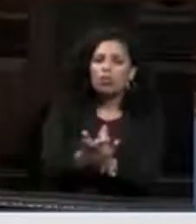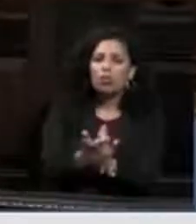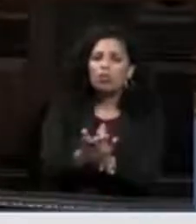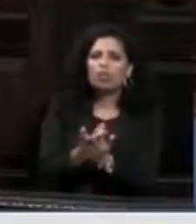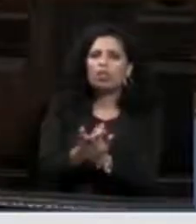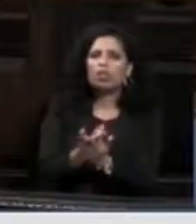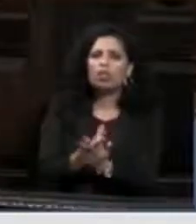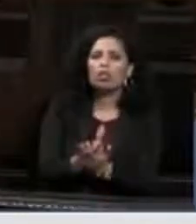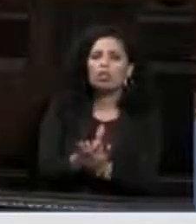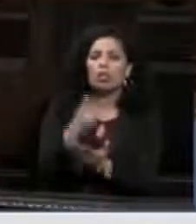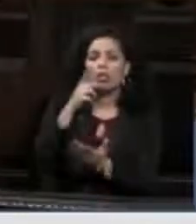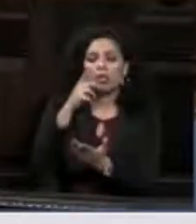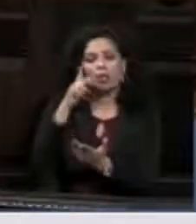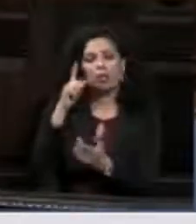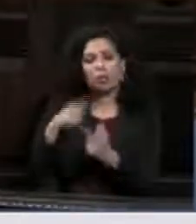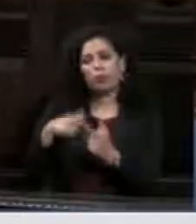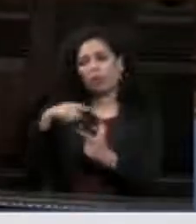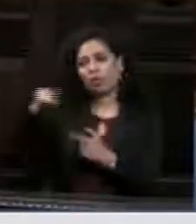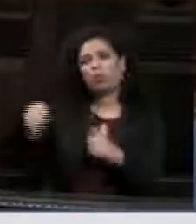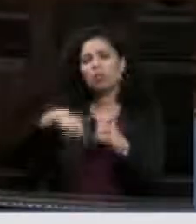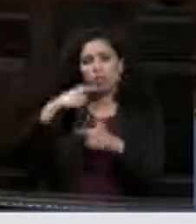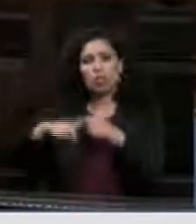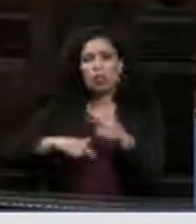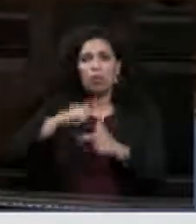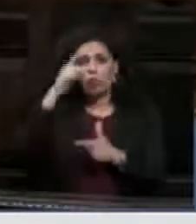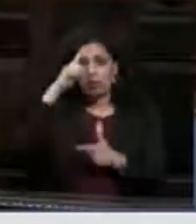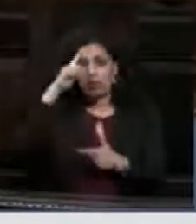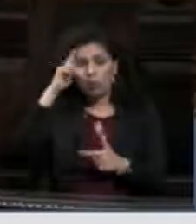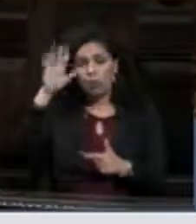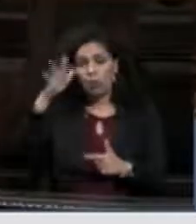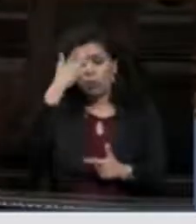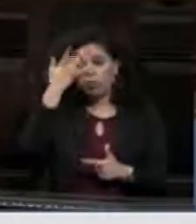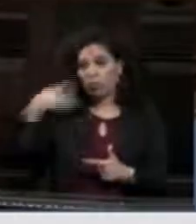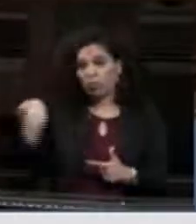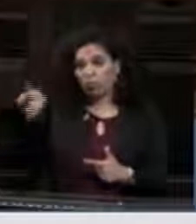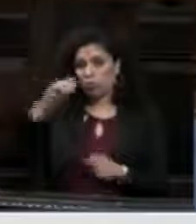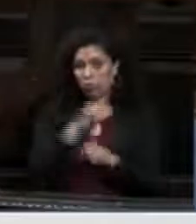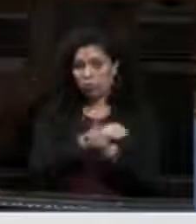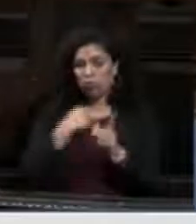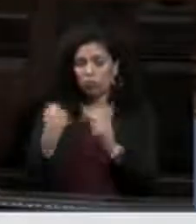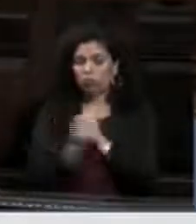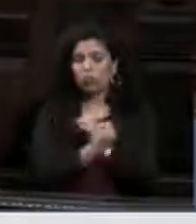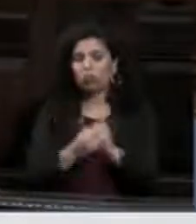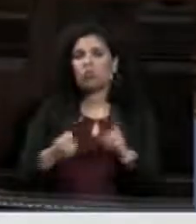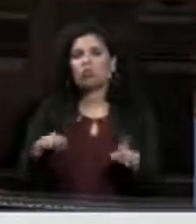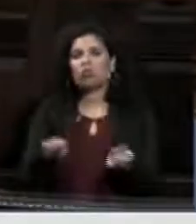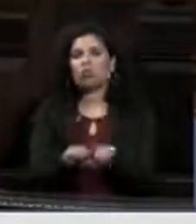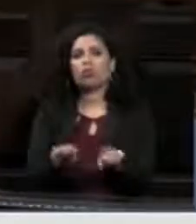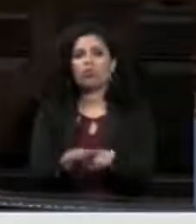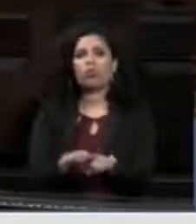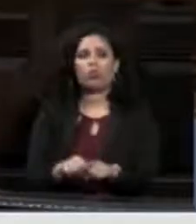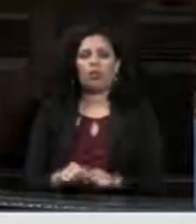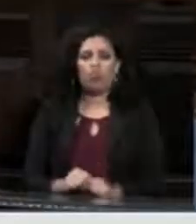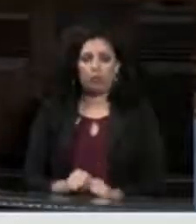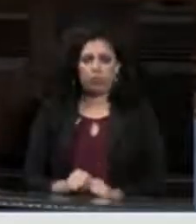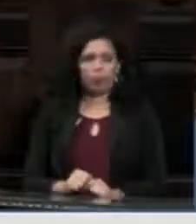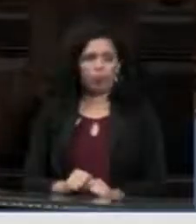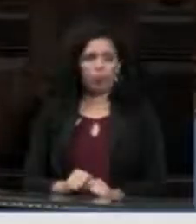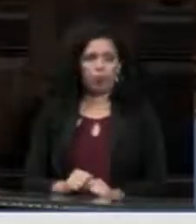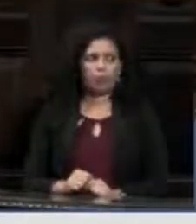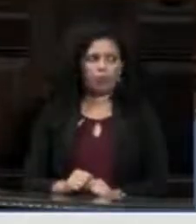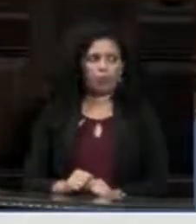e para que trabalhadores também possam exercer o papel de parlamentar, e não somente aqueles que conseguem aferir outras fontes de